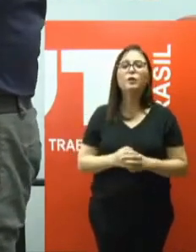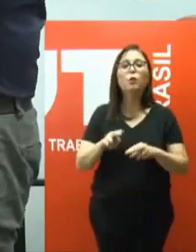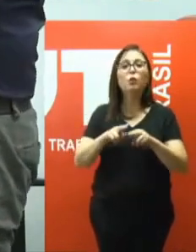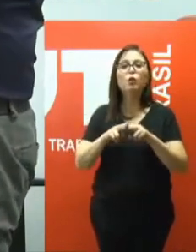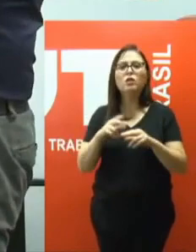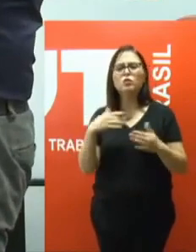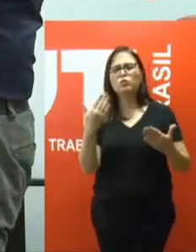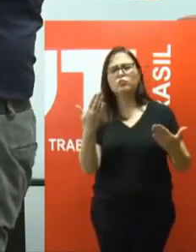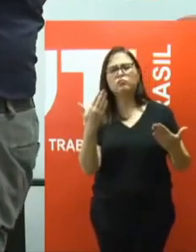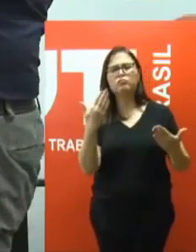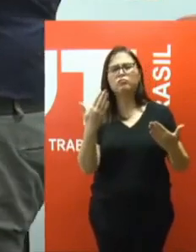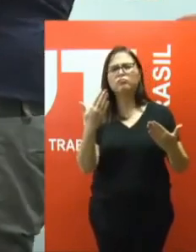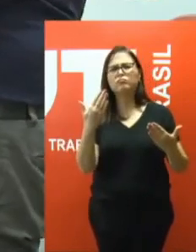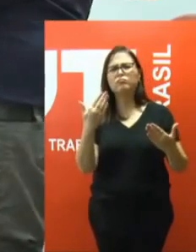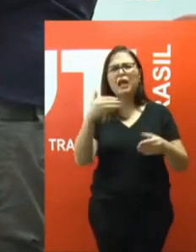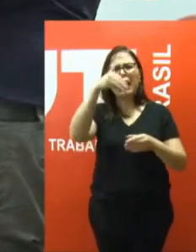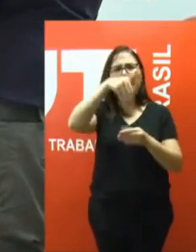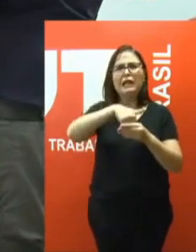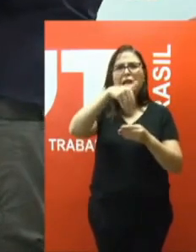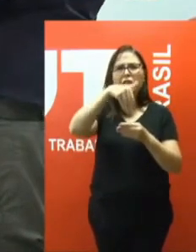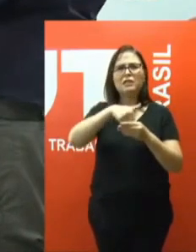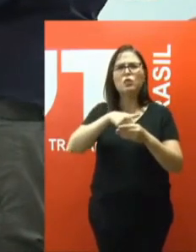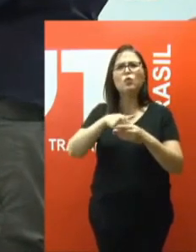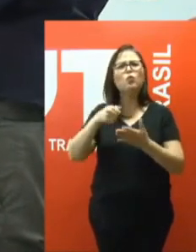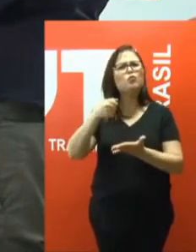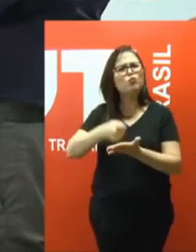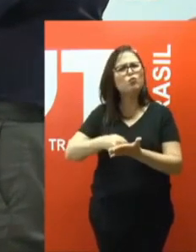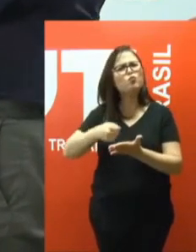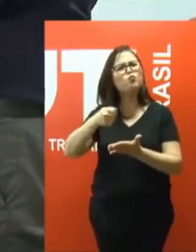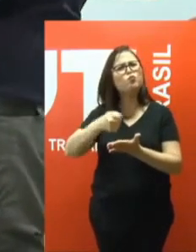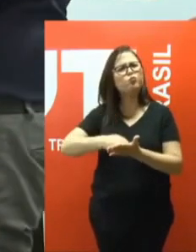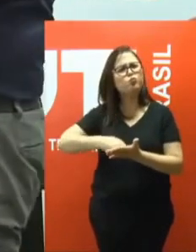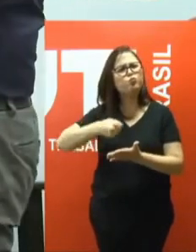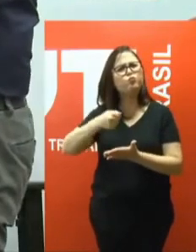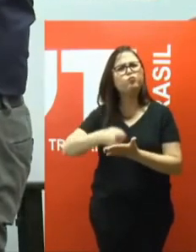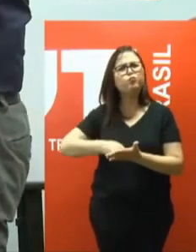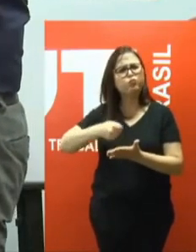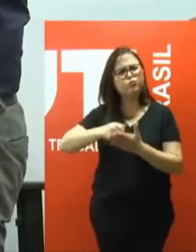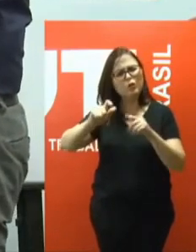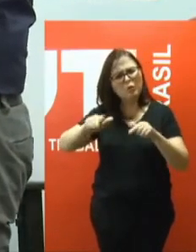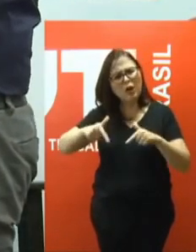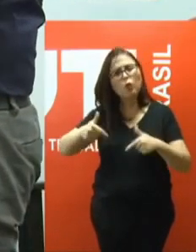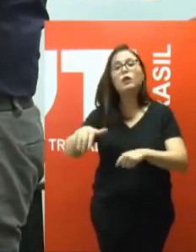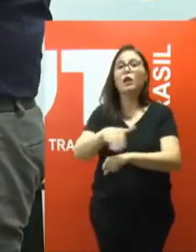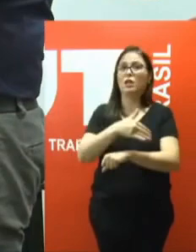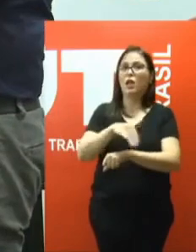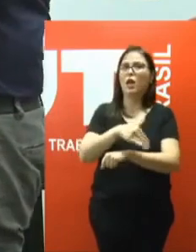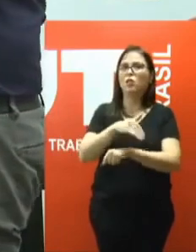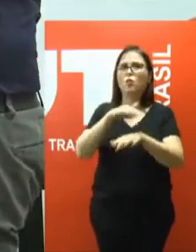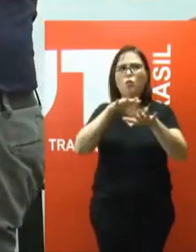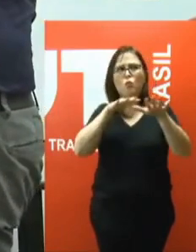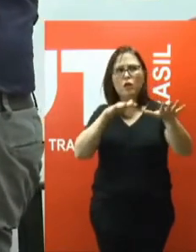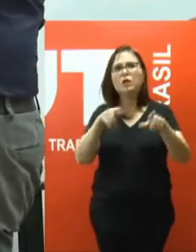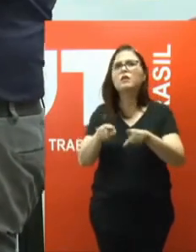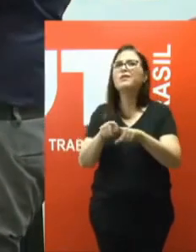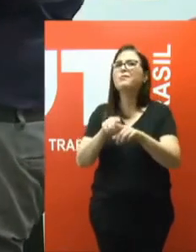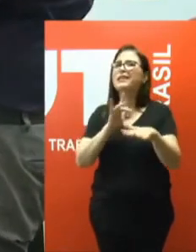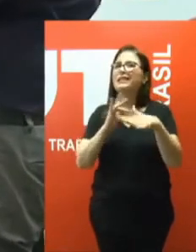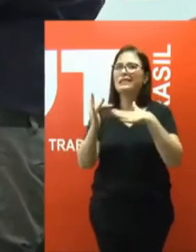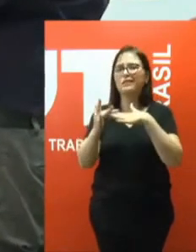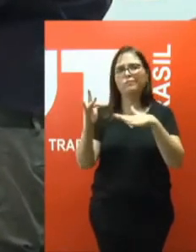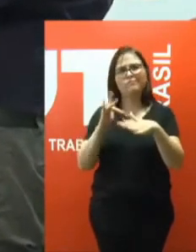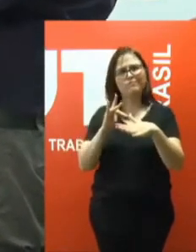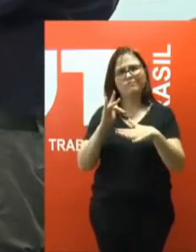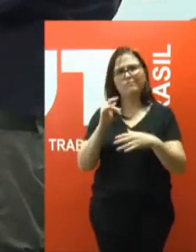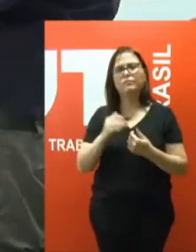as eleições, ela vai ser uma batalha muito dura nas ruas e nas redes sociais. Então, nós não estamos nessa, presidente. O senhor está muito bem